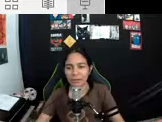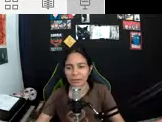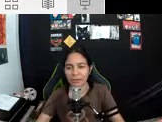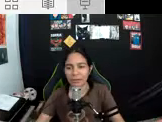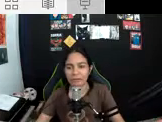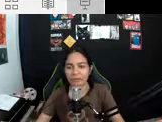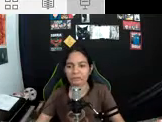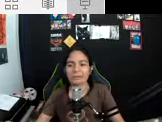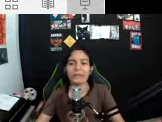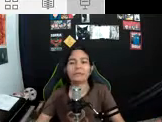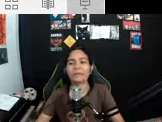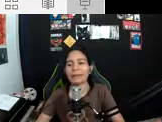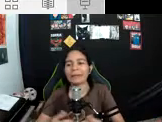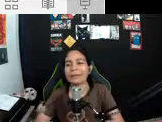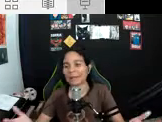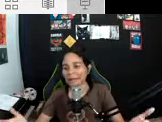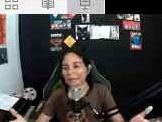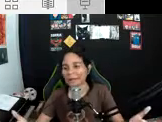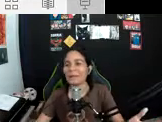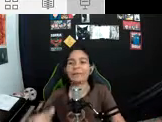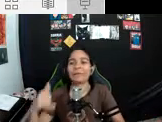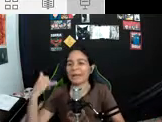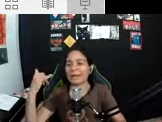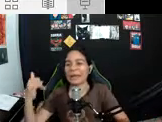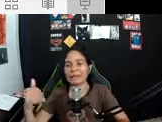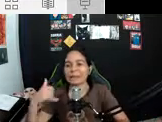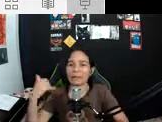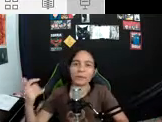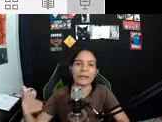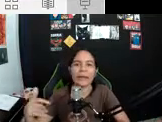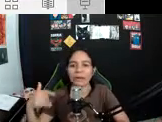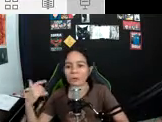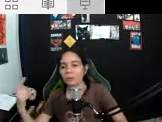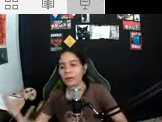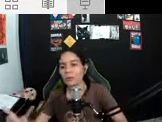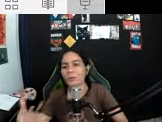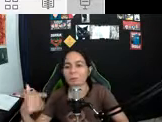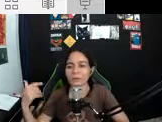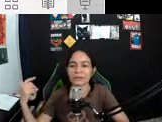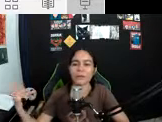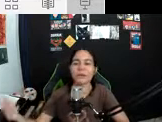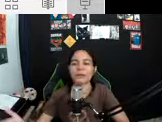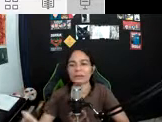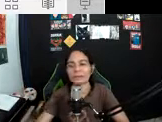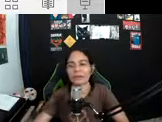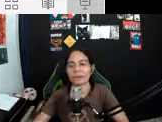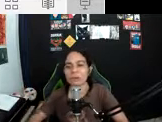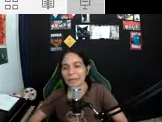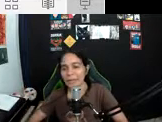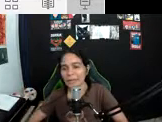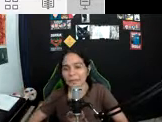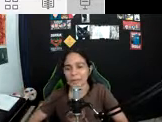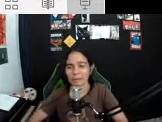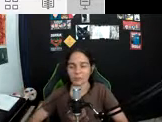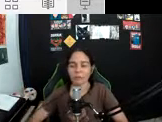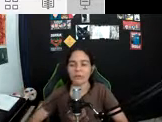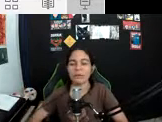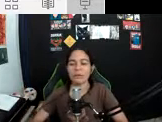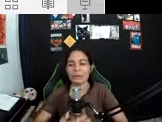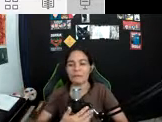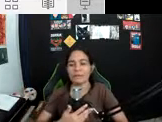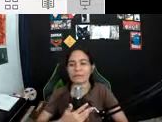inconsciente. Você não vai, né, ficar tentando ligar para alguma pessoa ou tentando acordar lá